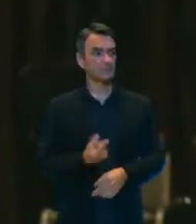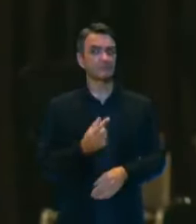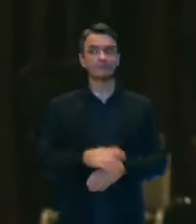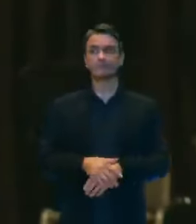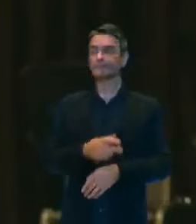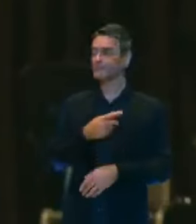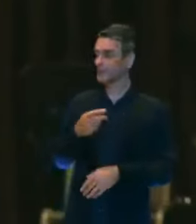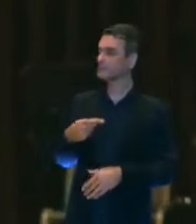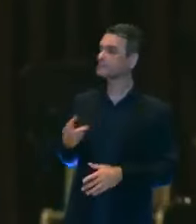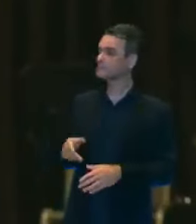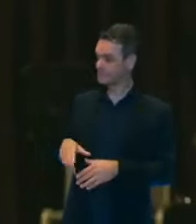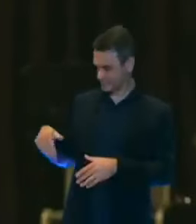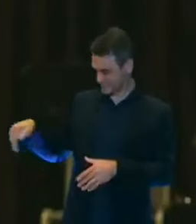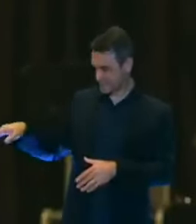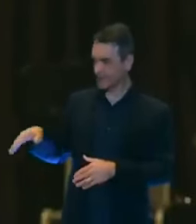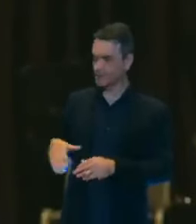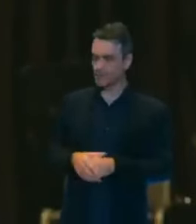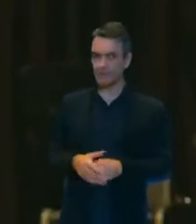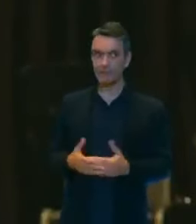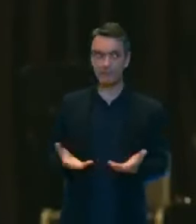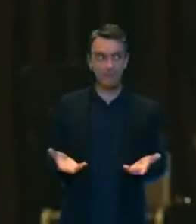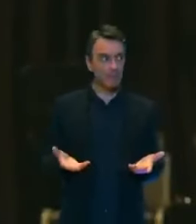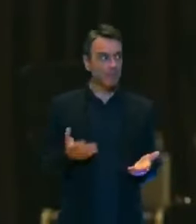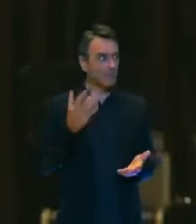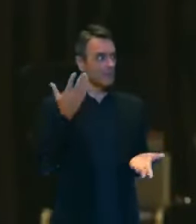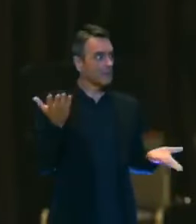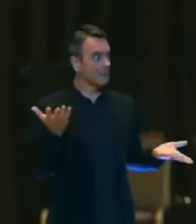Falou: pastor, pode descer. Eu falei: meu Deus, vai me largar agora aqui.